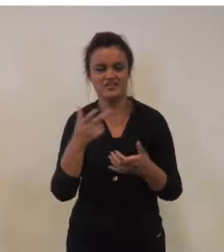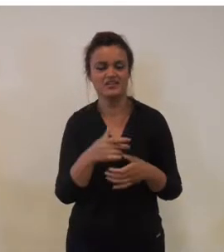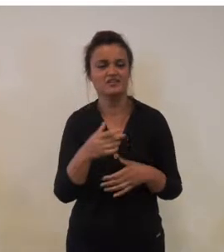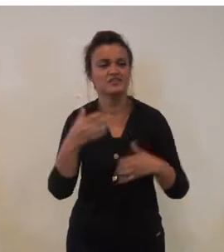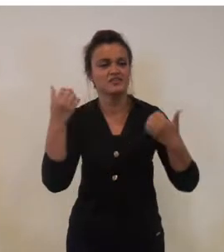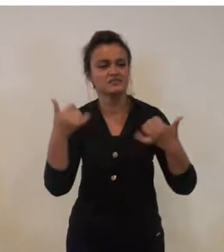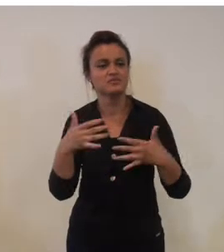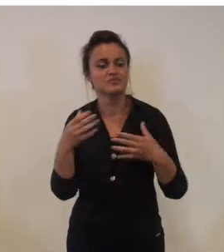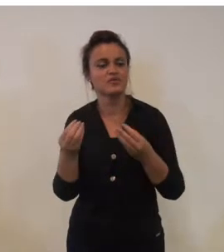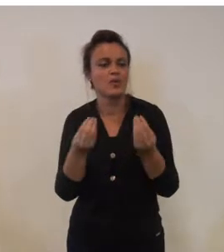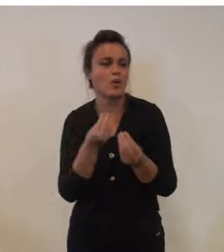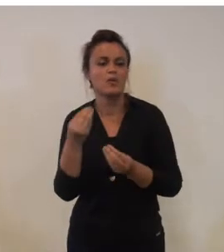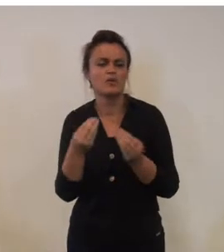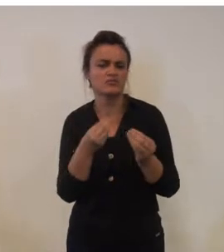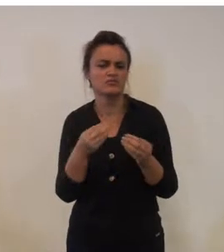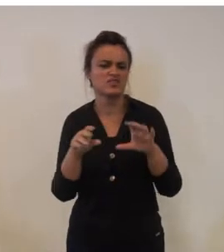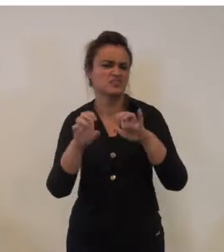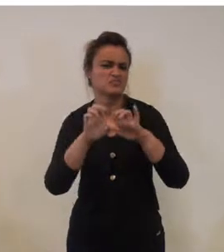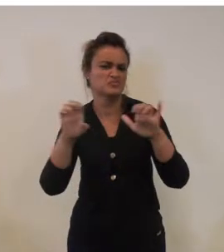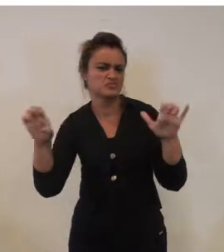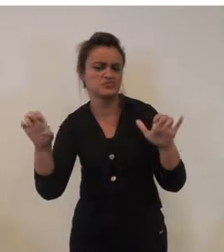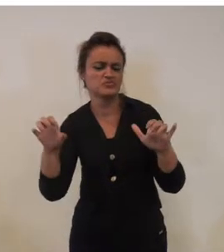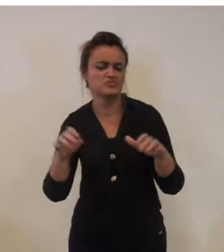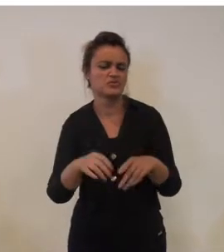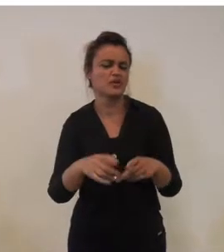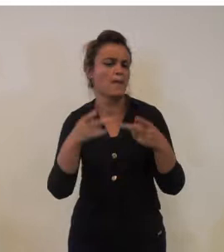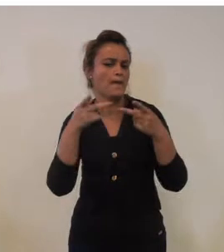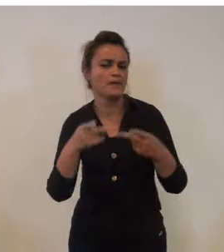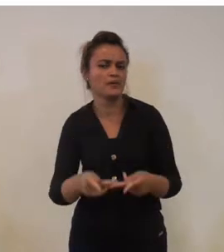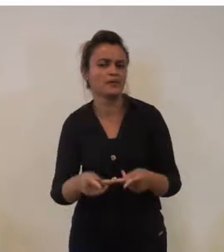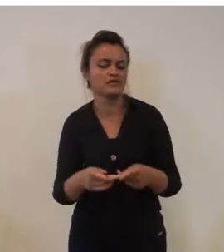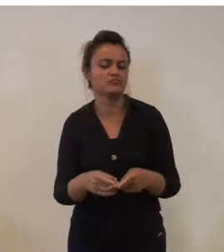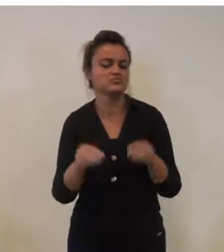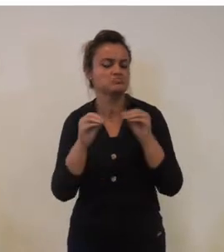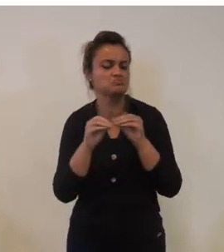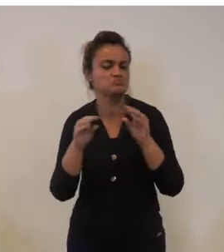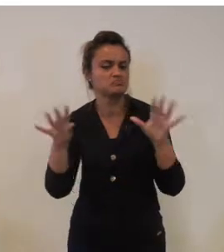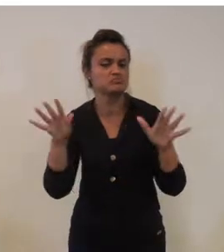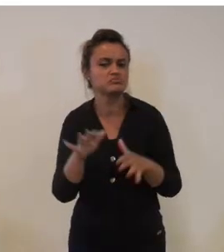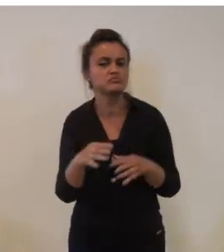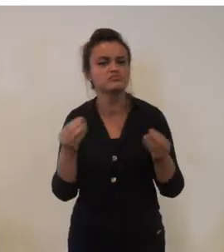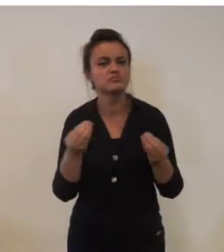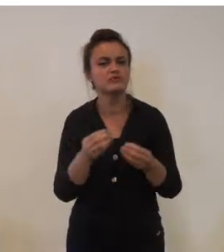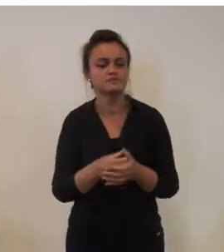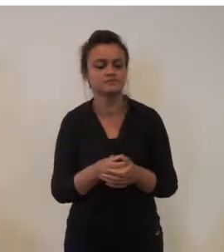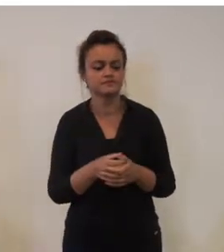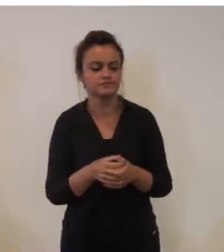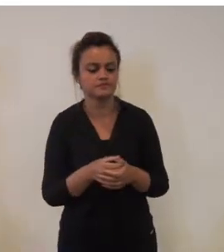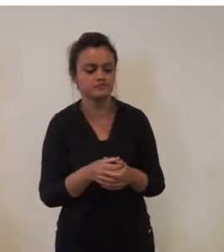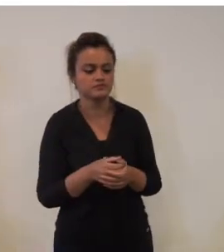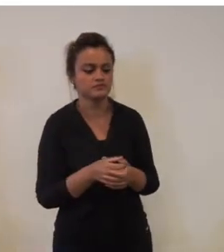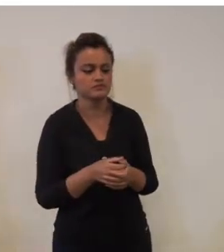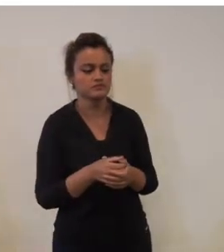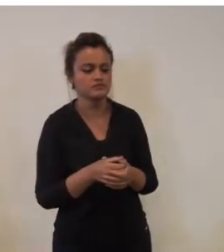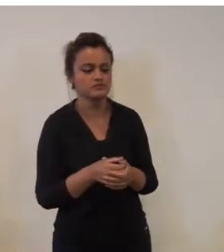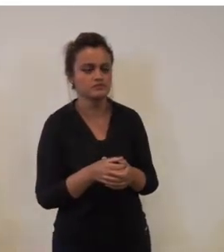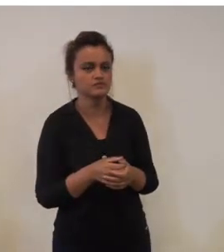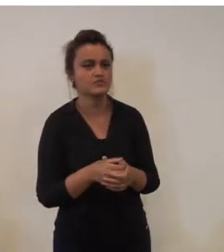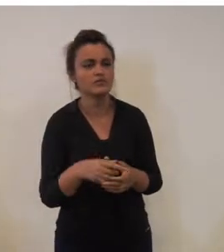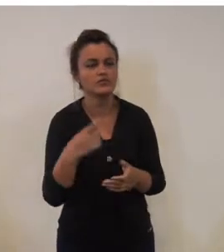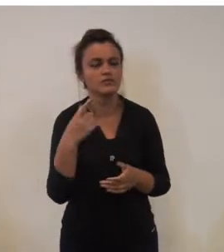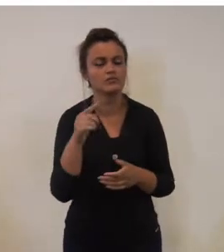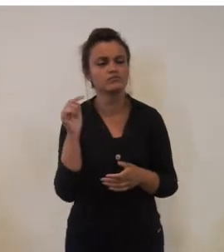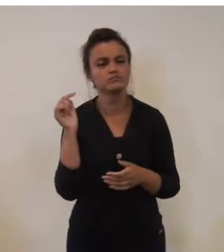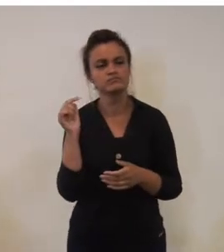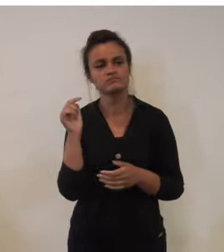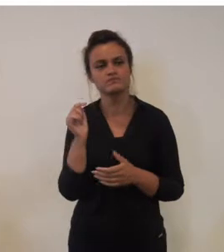o Spaghetti Bowl, ou da proliferação, e aqui já temos até a